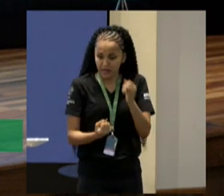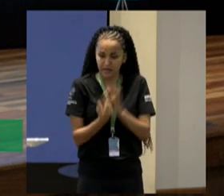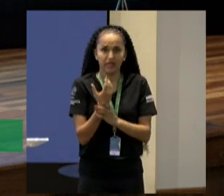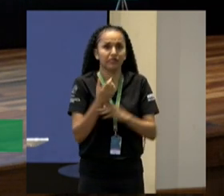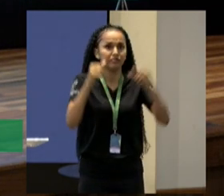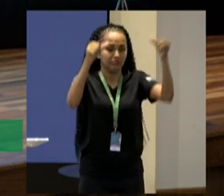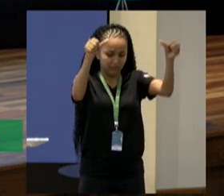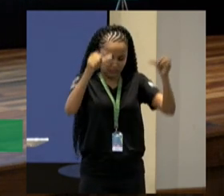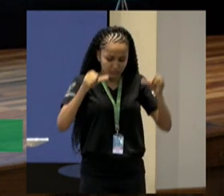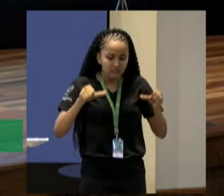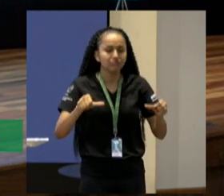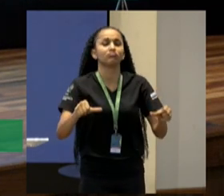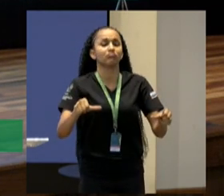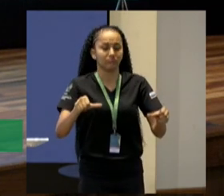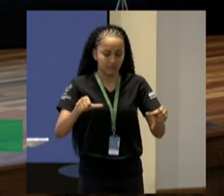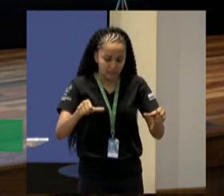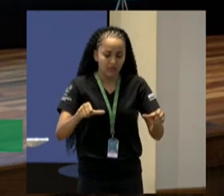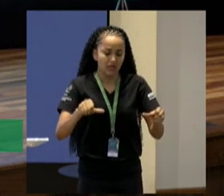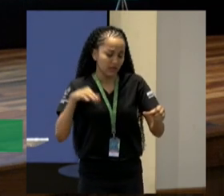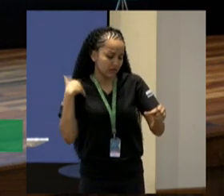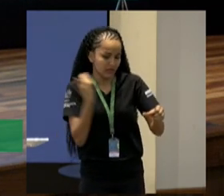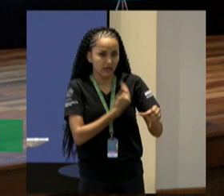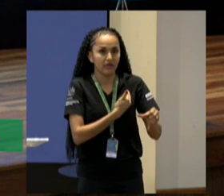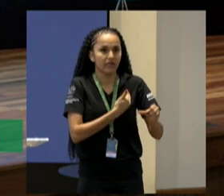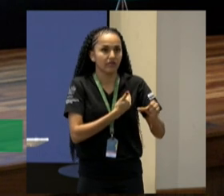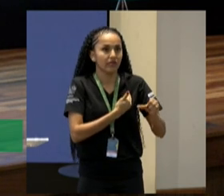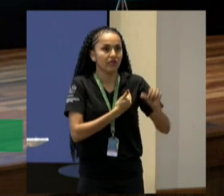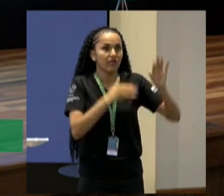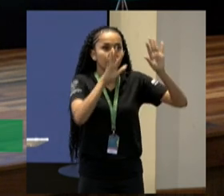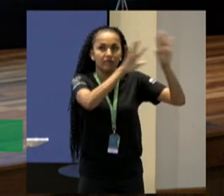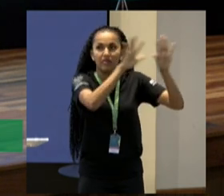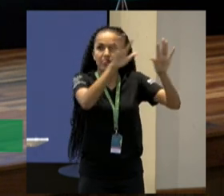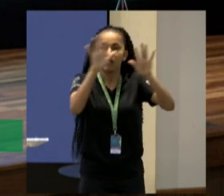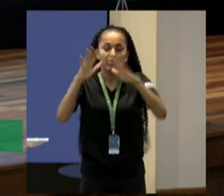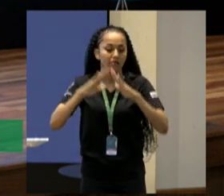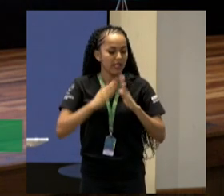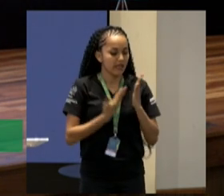seus cartazes e a gente vai colando pela escola.